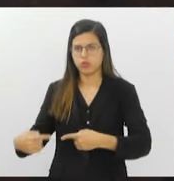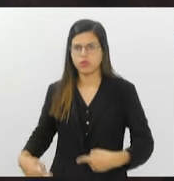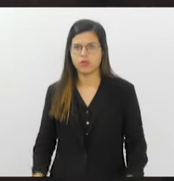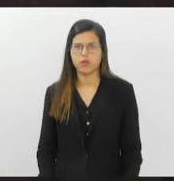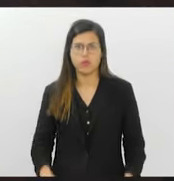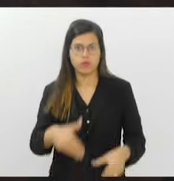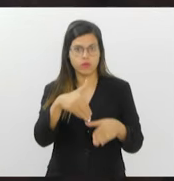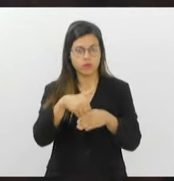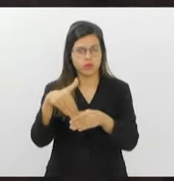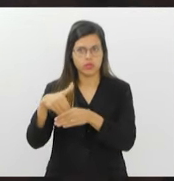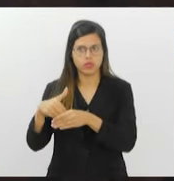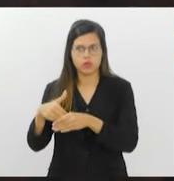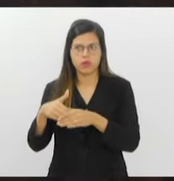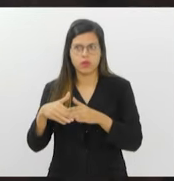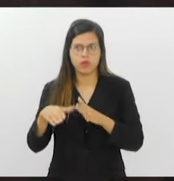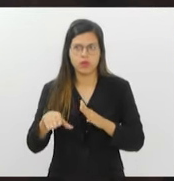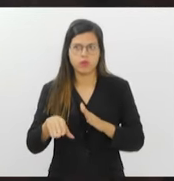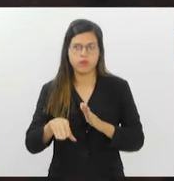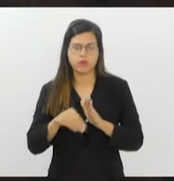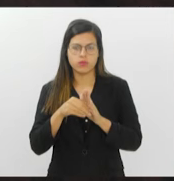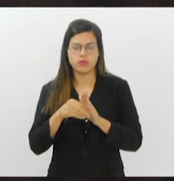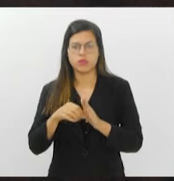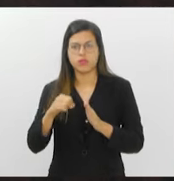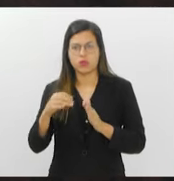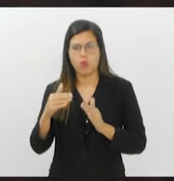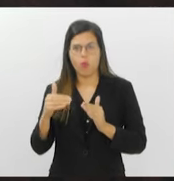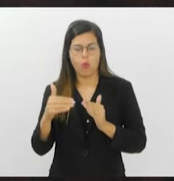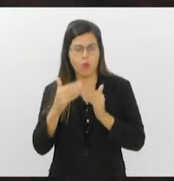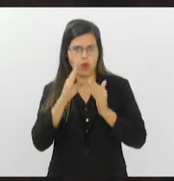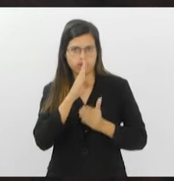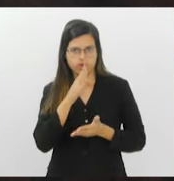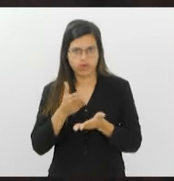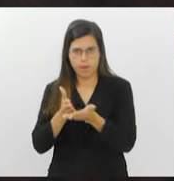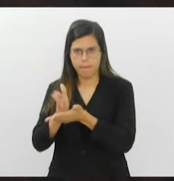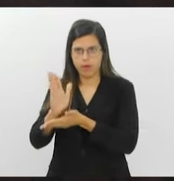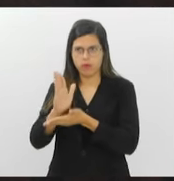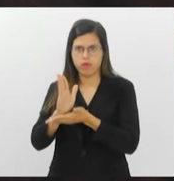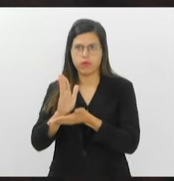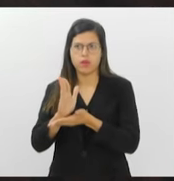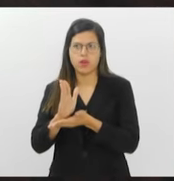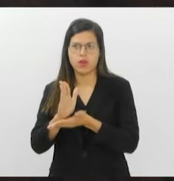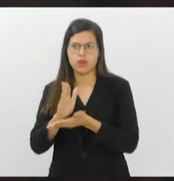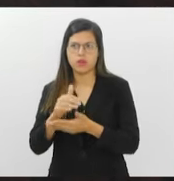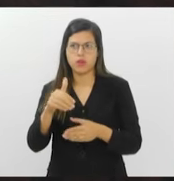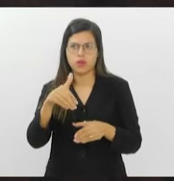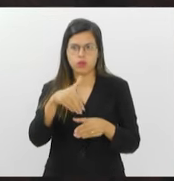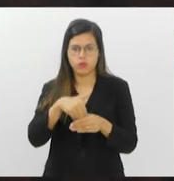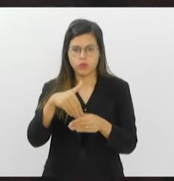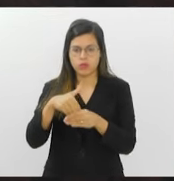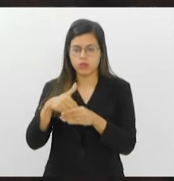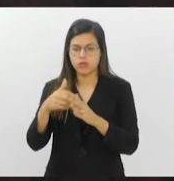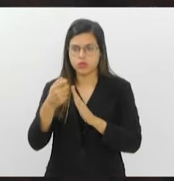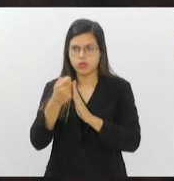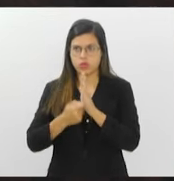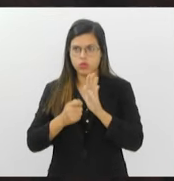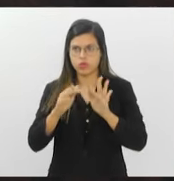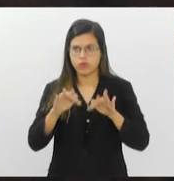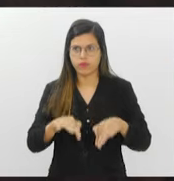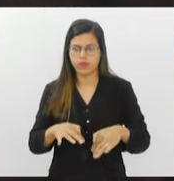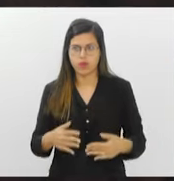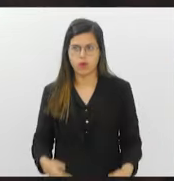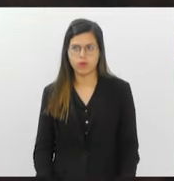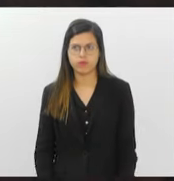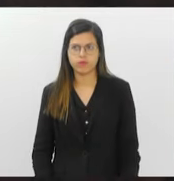Em votação, emenda de redação. Senhores que aprovam, permaneçam como estão. Aprovado. Em votação, redação final.